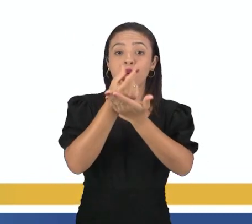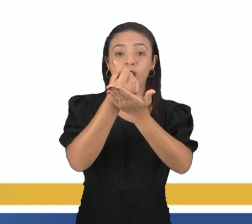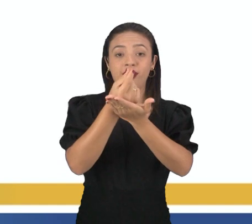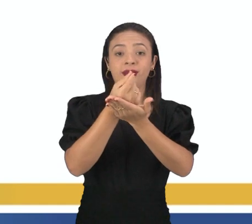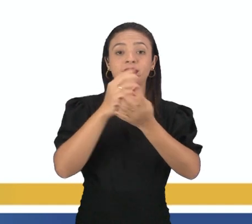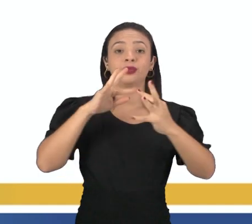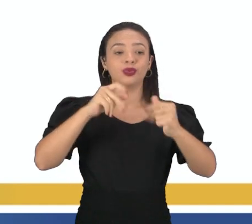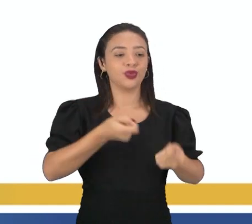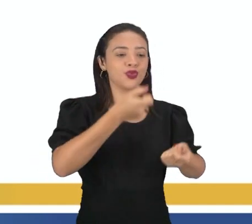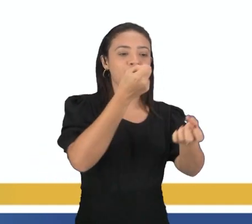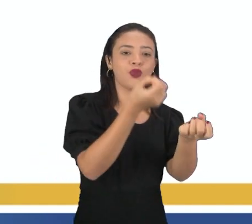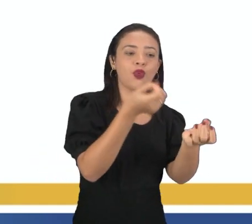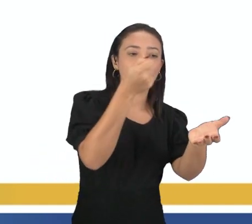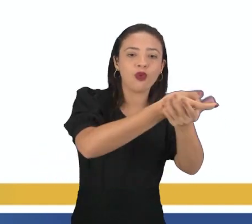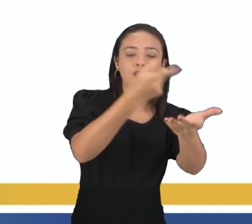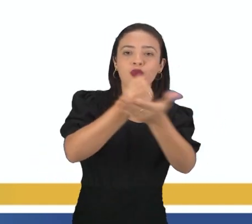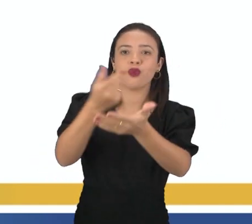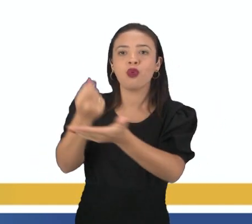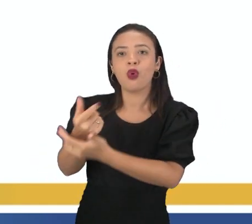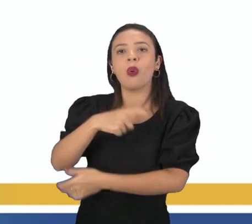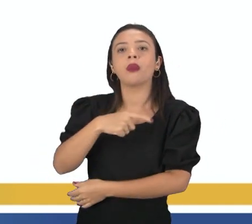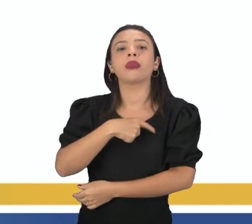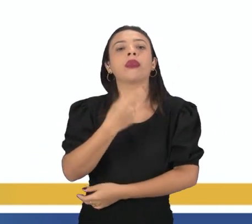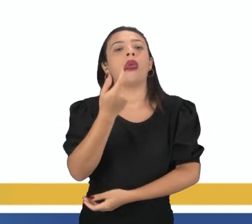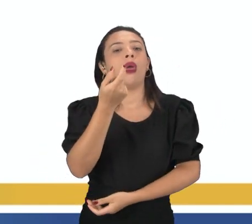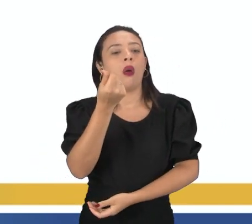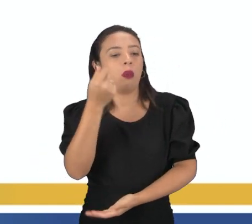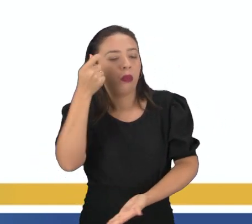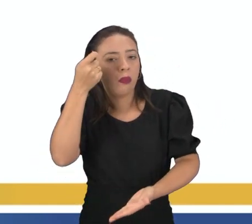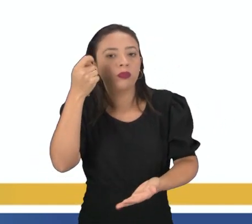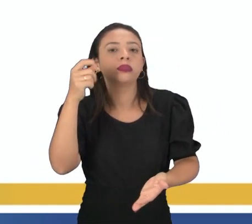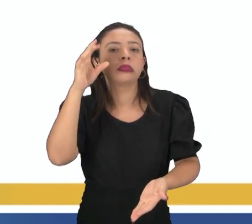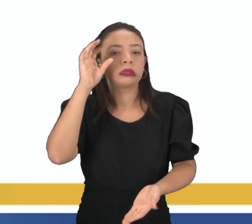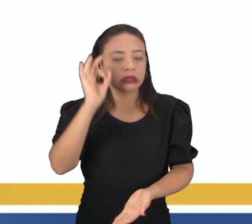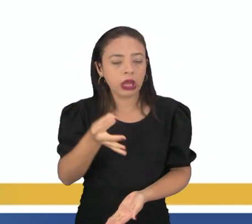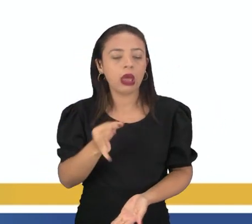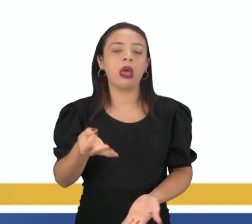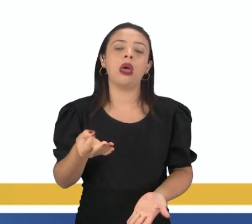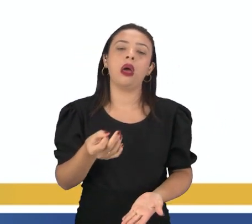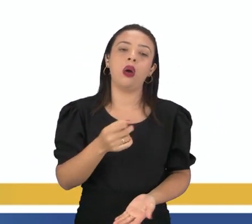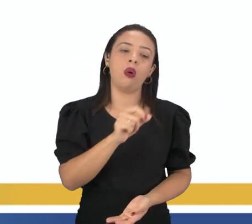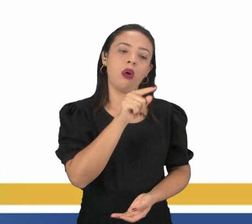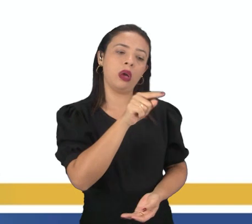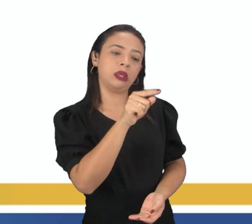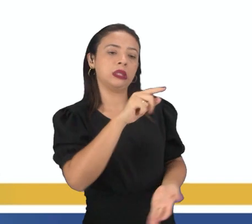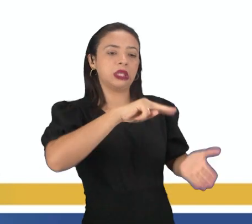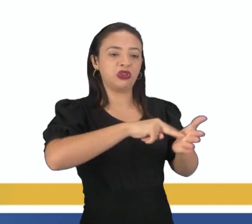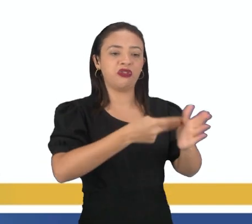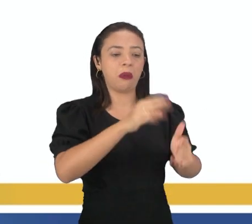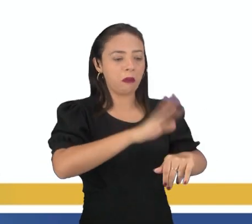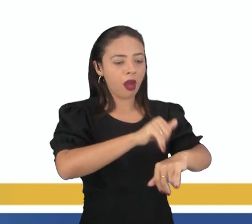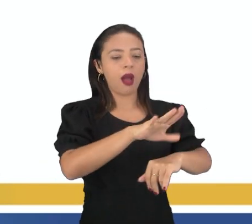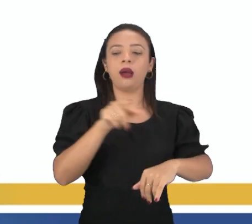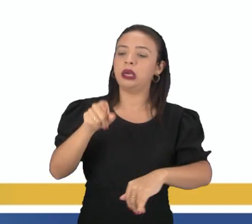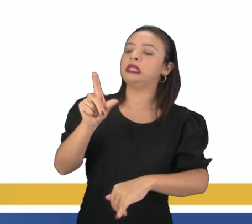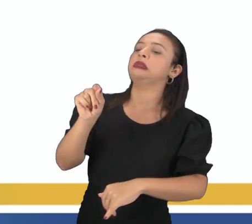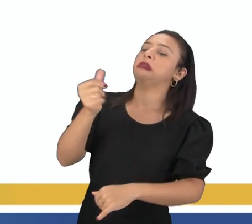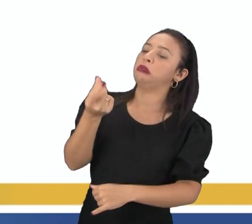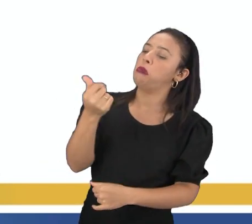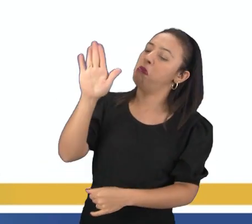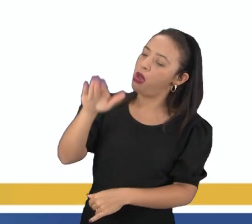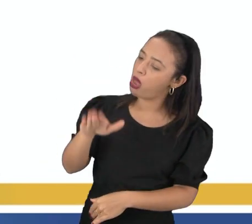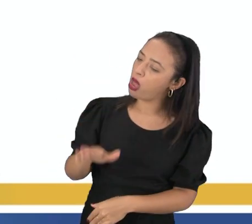essa questão de compra, de valor de produto, de um produto valer mais, outro menos. Por que esse vale mais? Por que esse vale